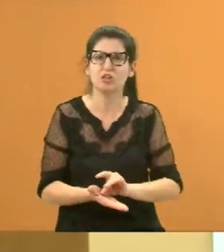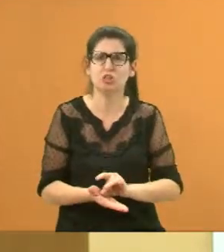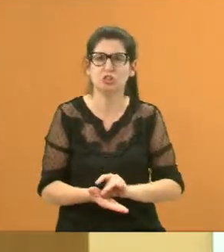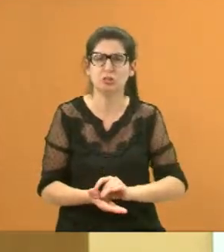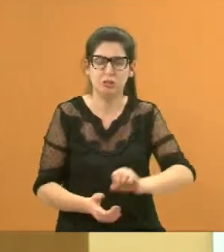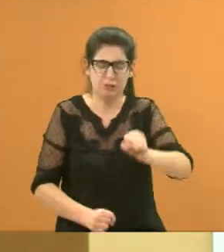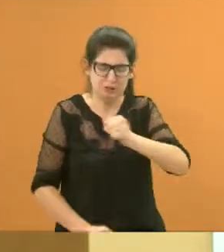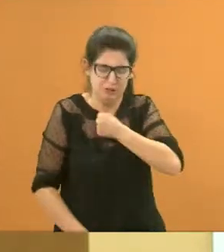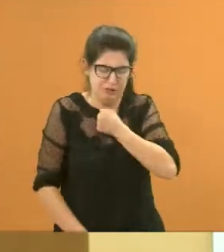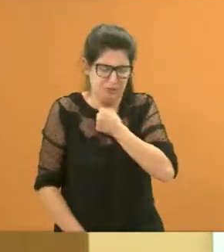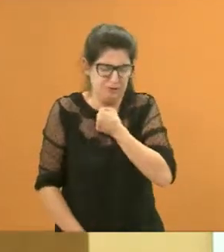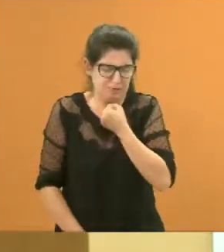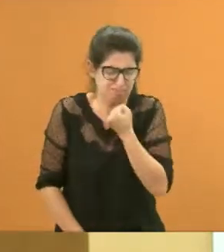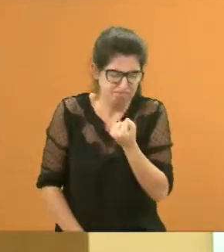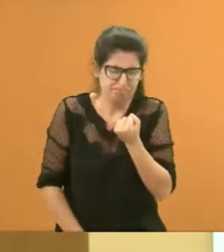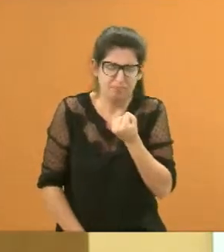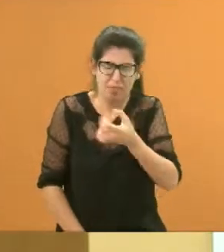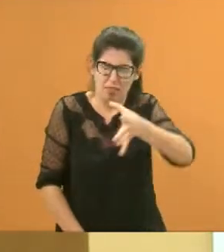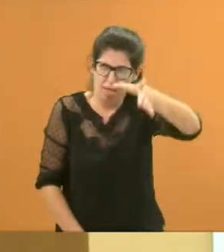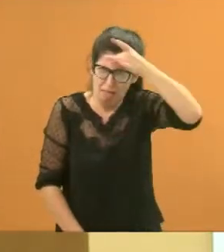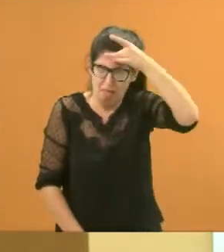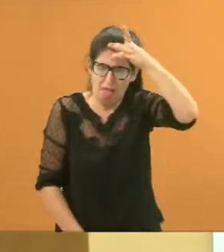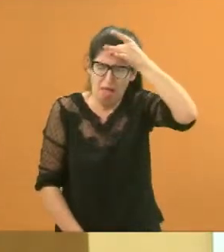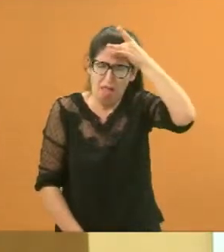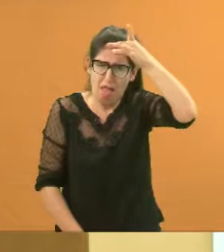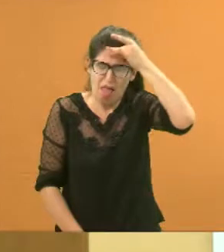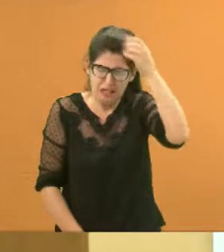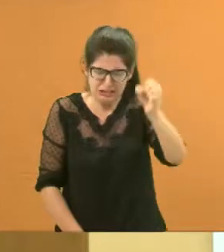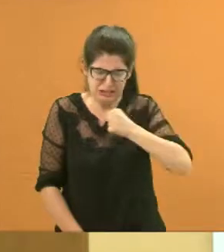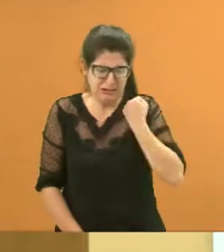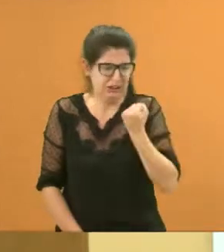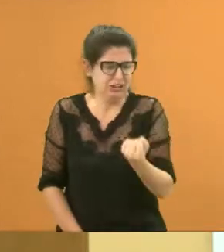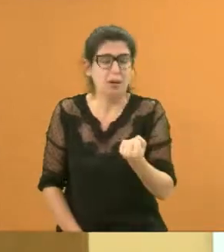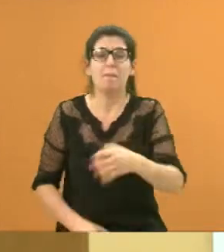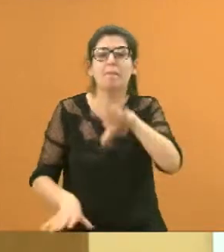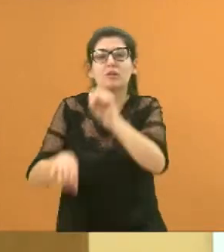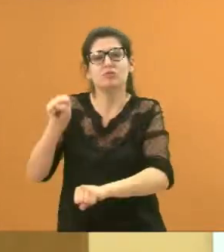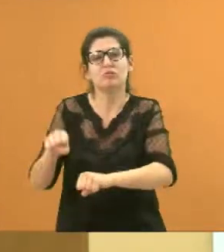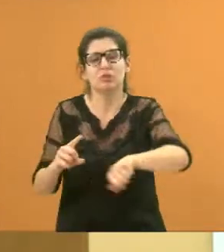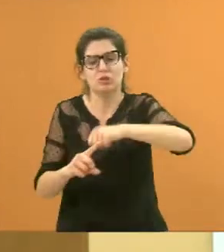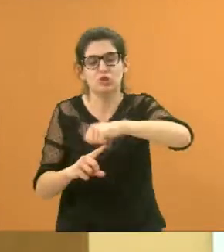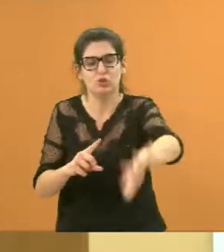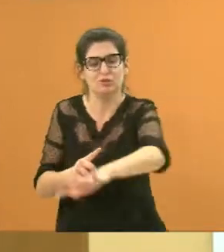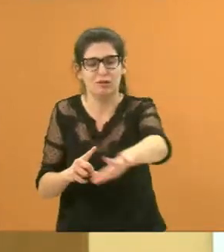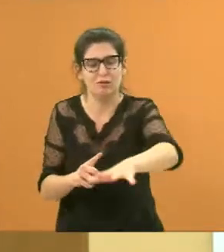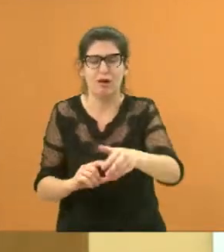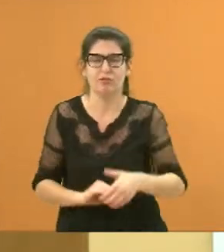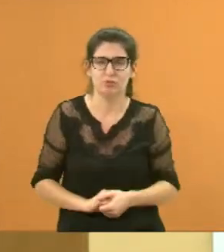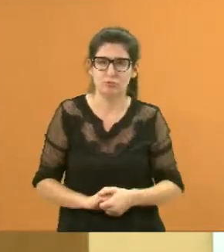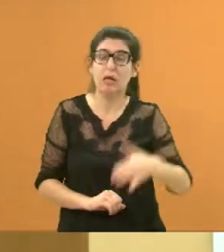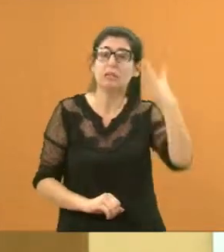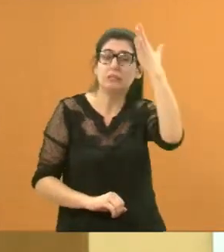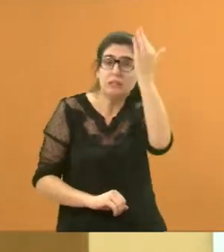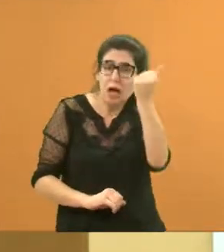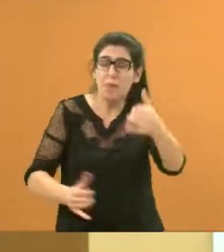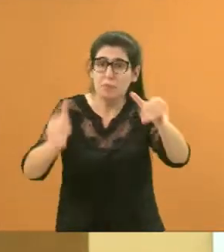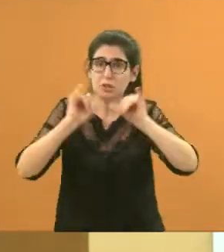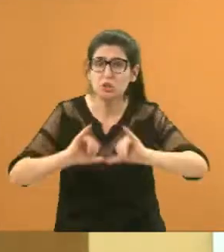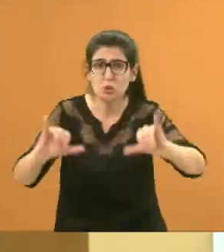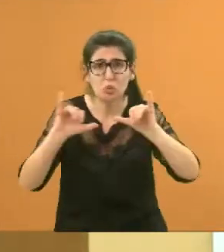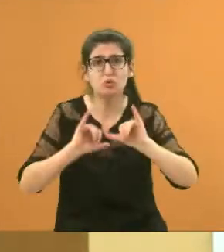ódio, dissemina coisas erradas, o que prejudica muito a nossa sociedade. Hoje, a gente sabe que hoje uma notícia